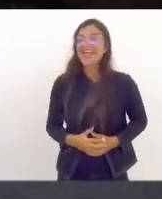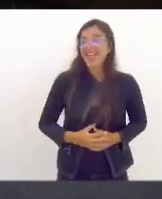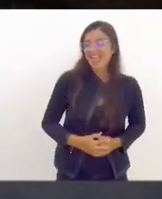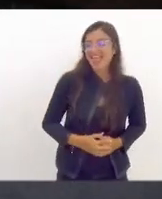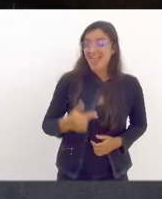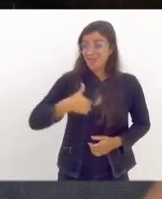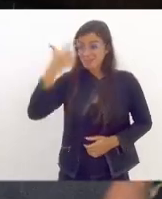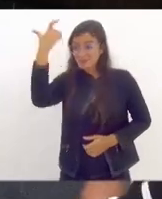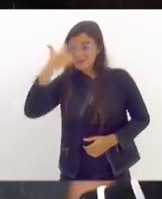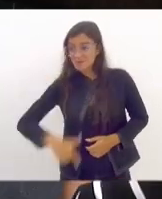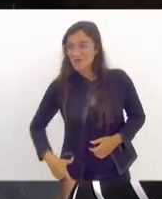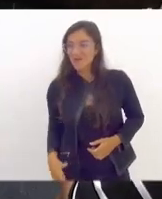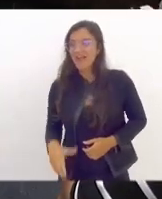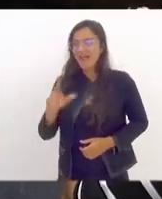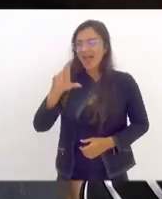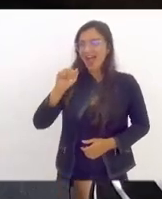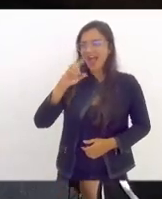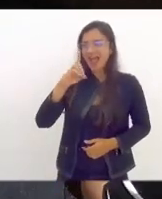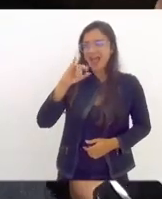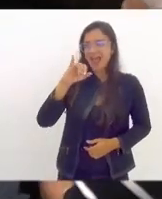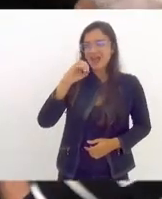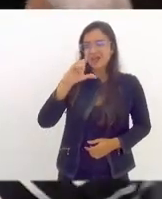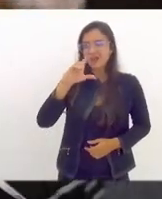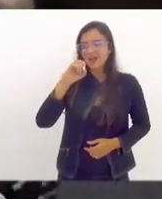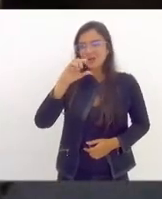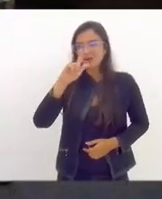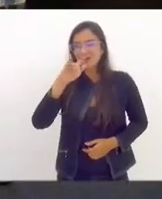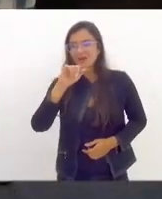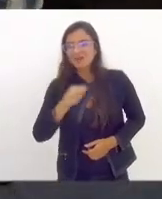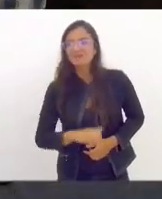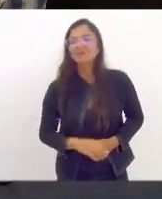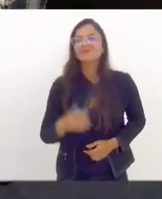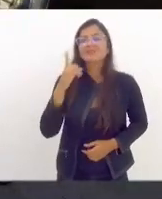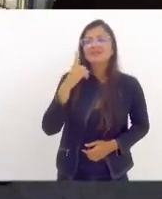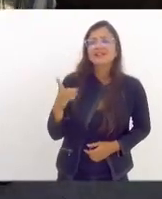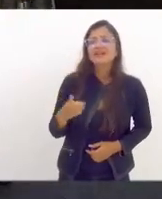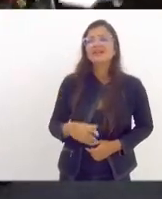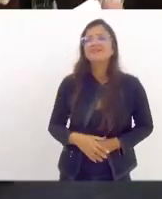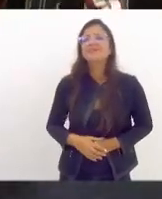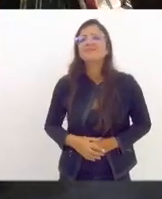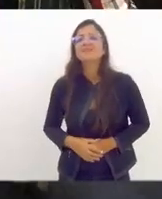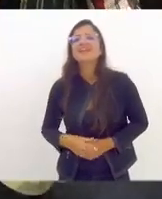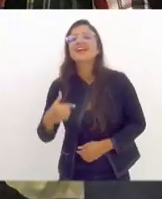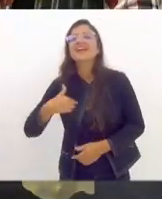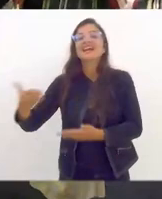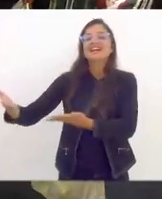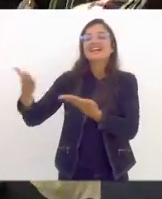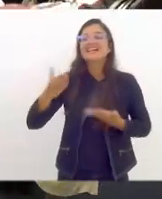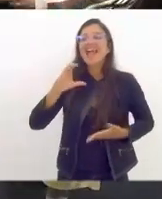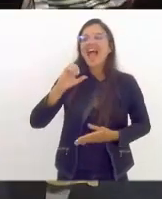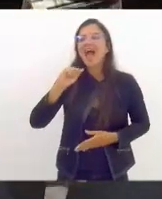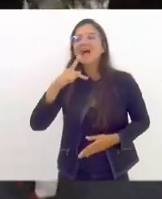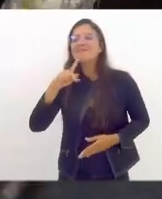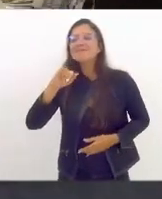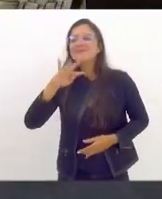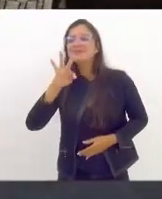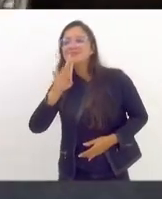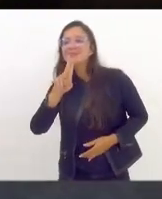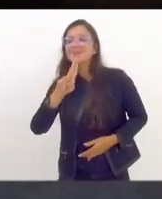cadê cadê eu quero chamar o bloco te vejo eu queria chamar o Capitu